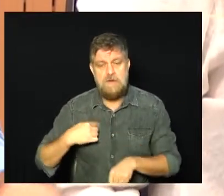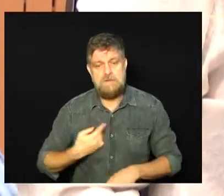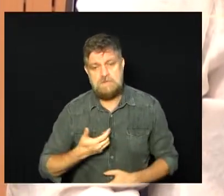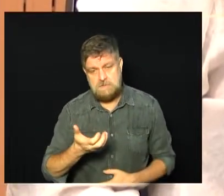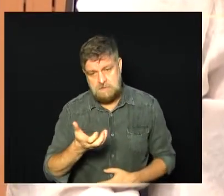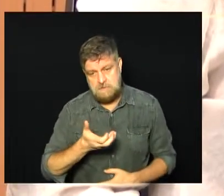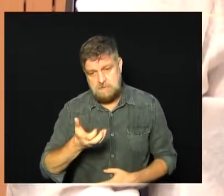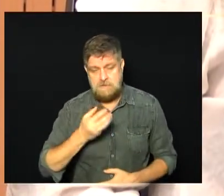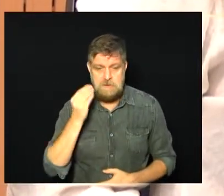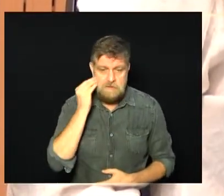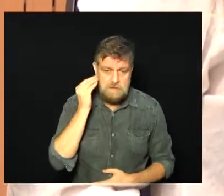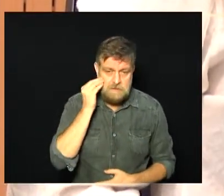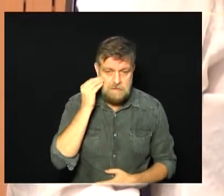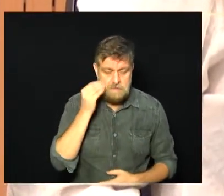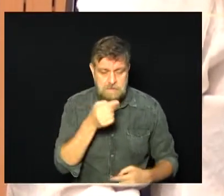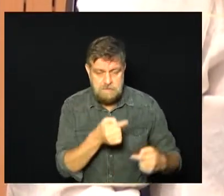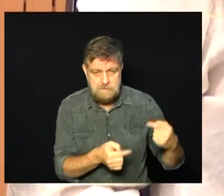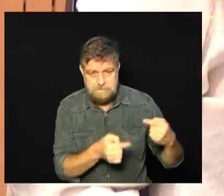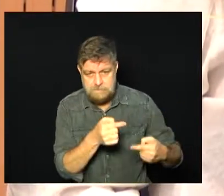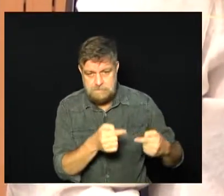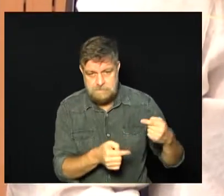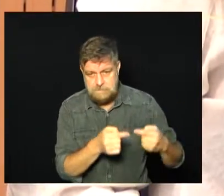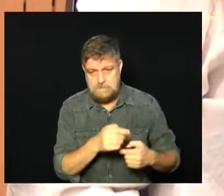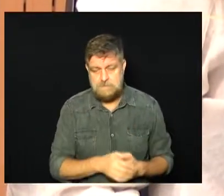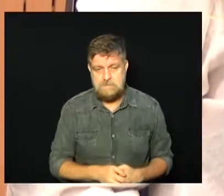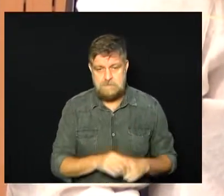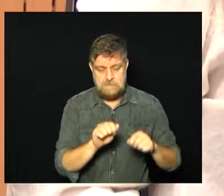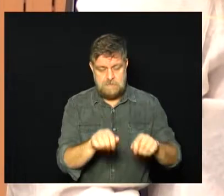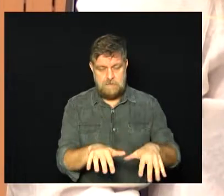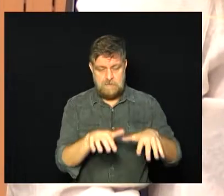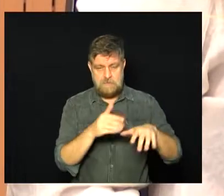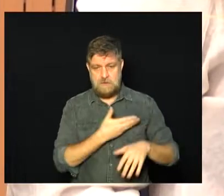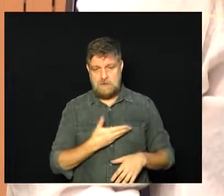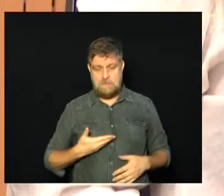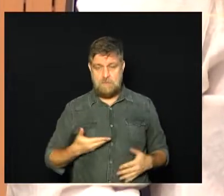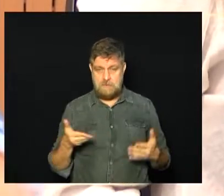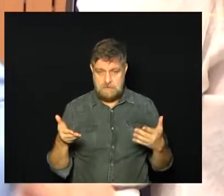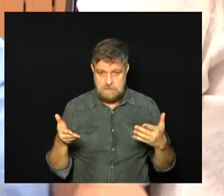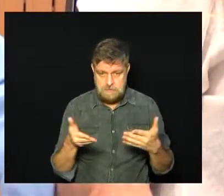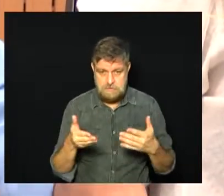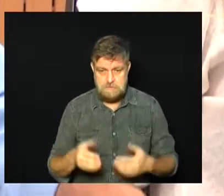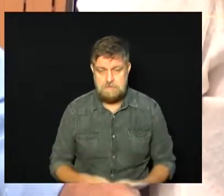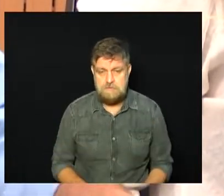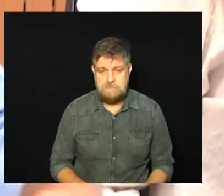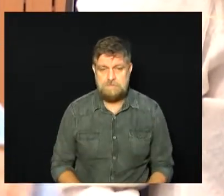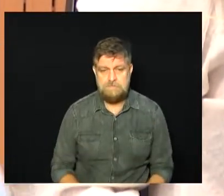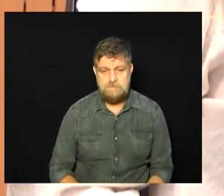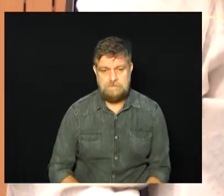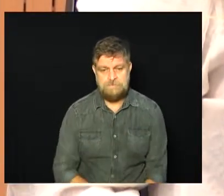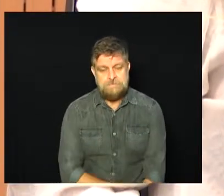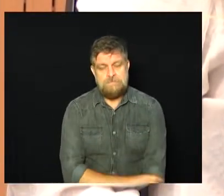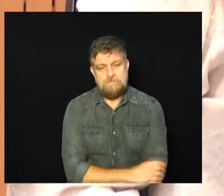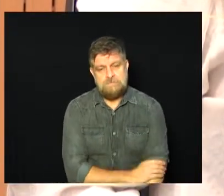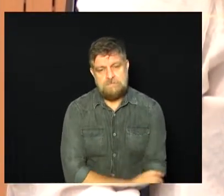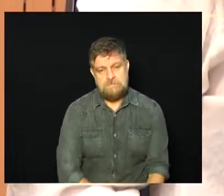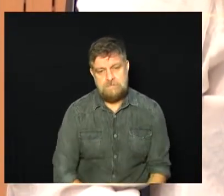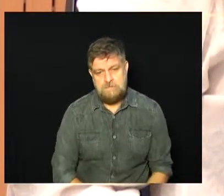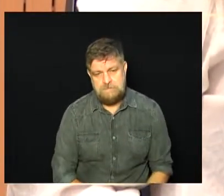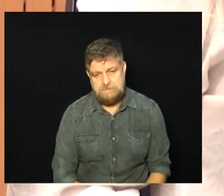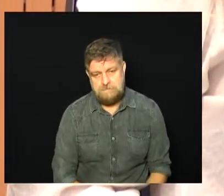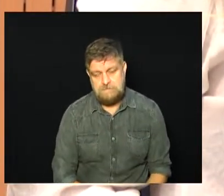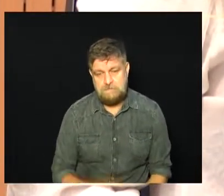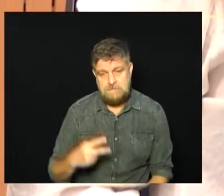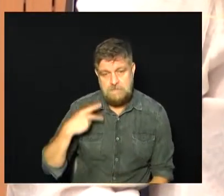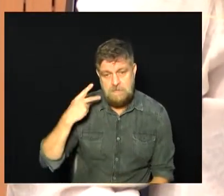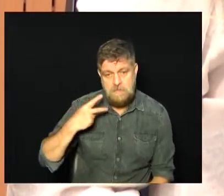tentando, obviamente, debater nessa audiência pública. Eu abro agora, então, a palavra para os vereadores